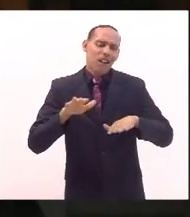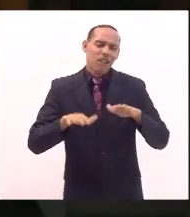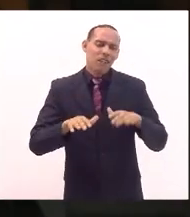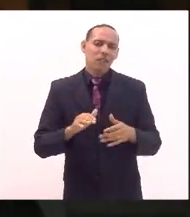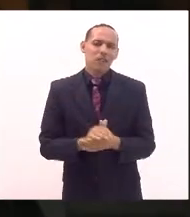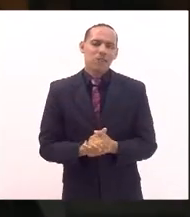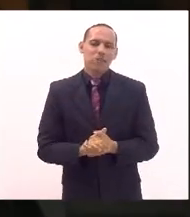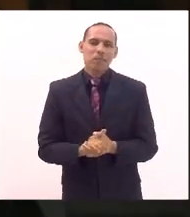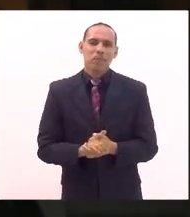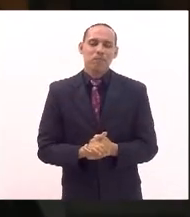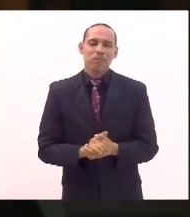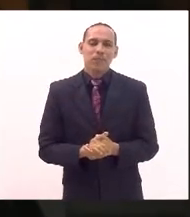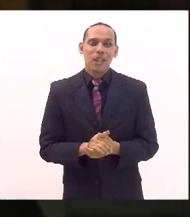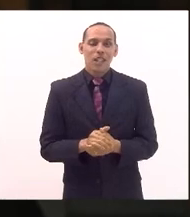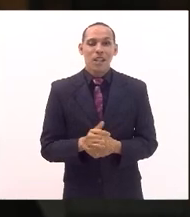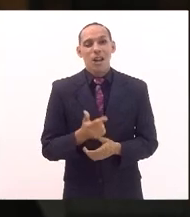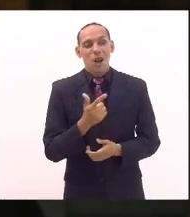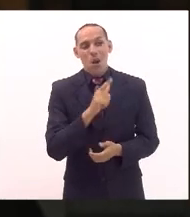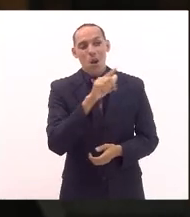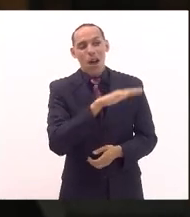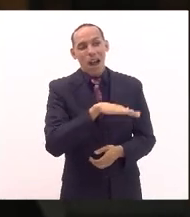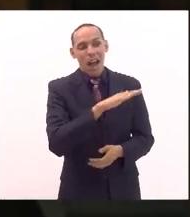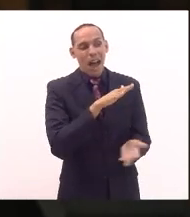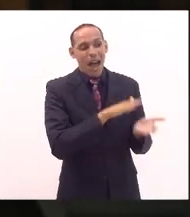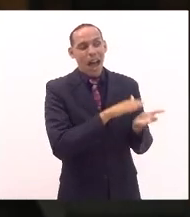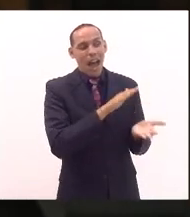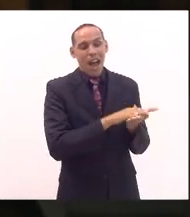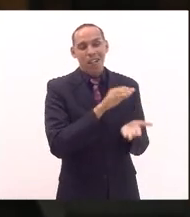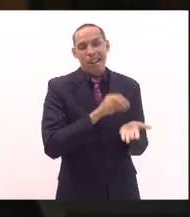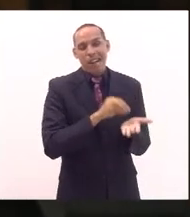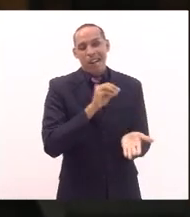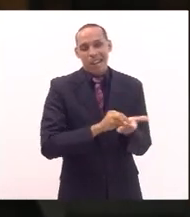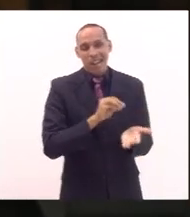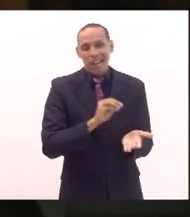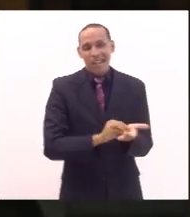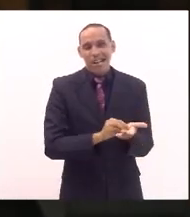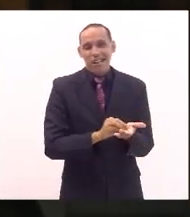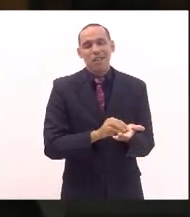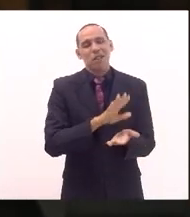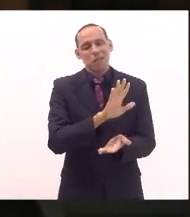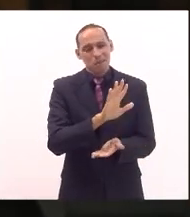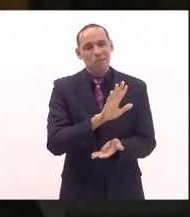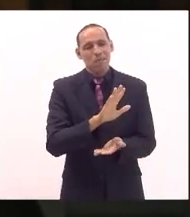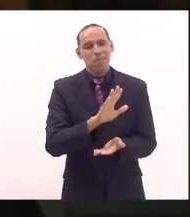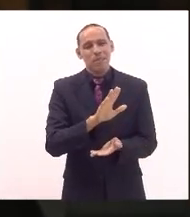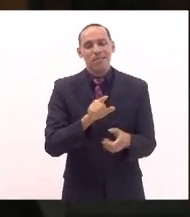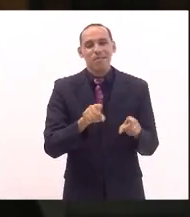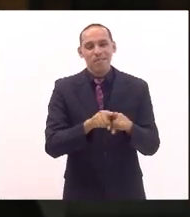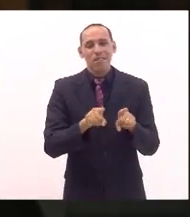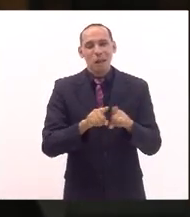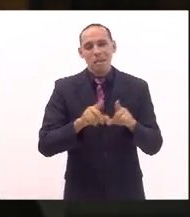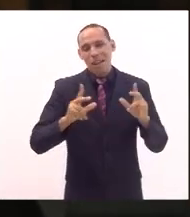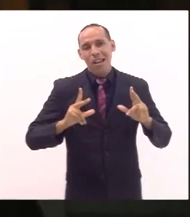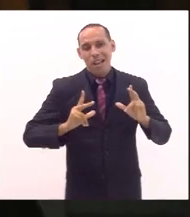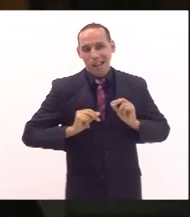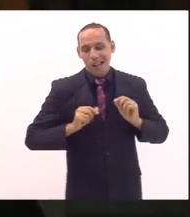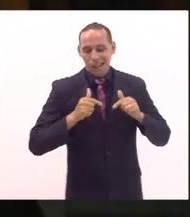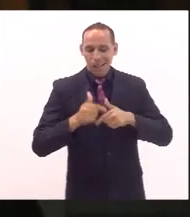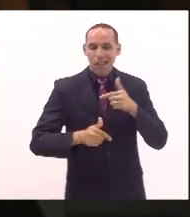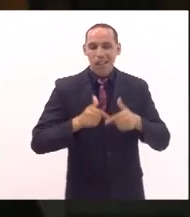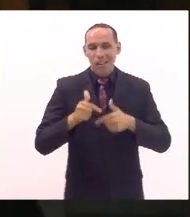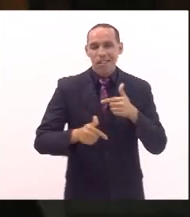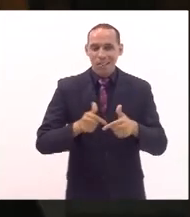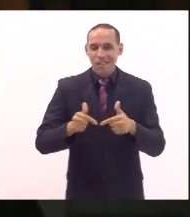estamos deixando de elogiar outros que merecem também esse trabalho que é um trabalho